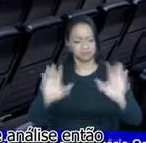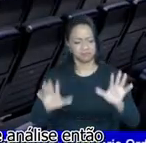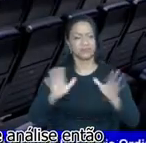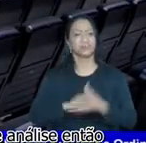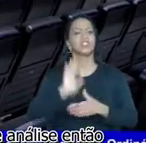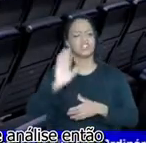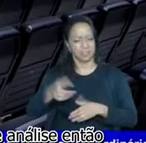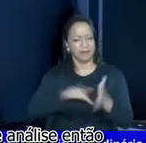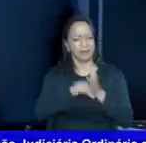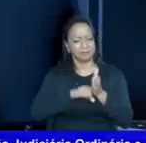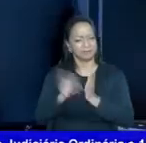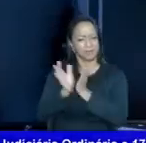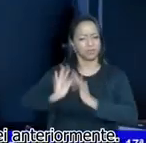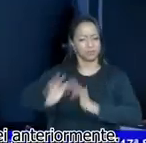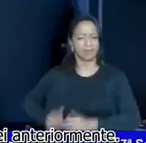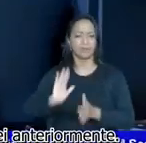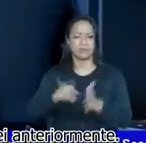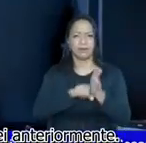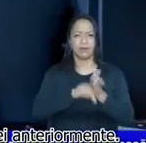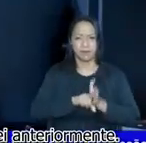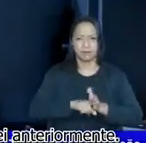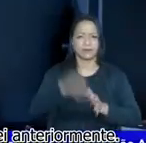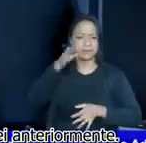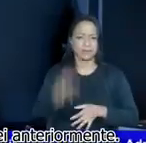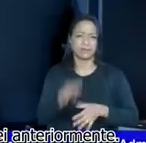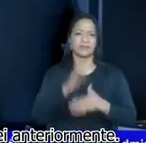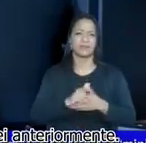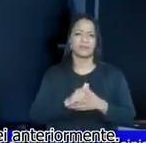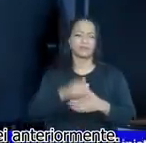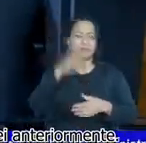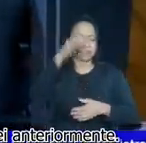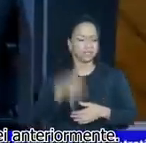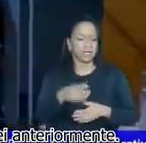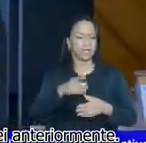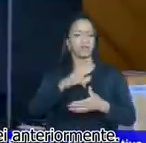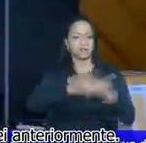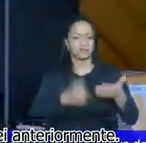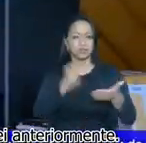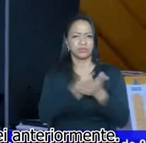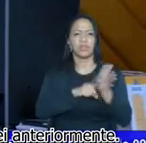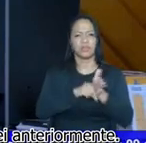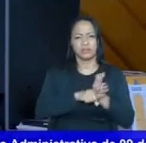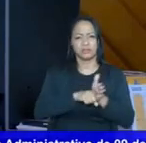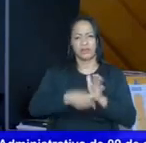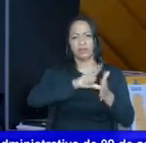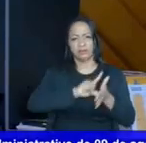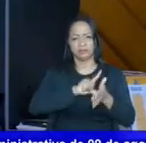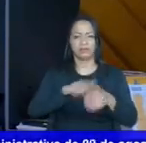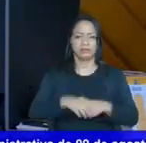foi objeto de análise, então com certeza, tela, já o está juiz dentro daqueles Juscelio documentos Neto. que eu analisei